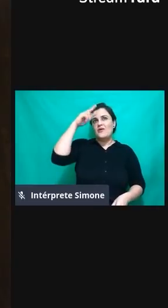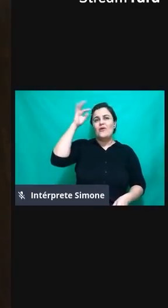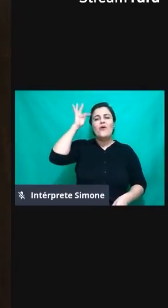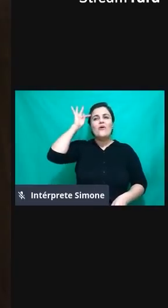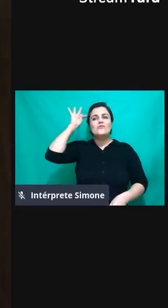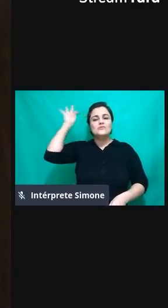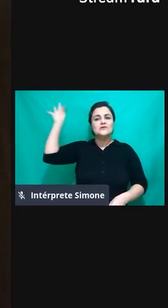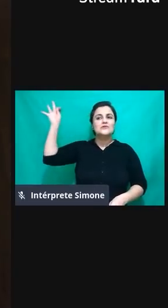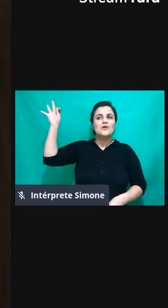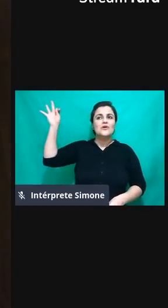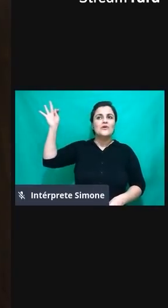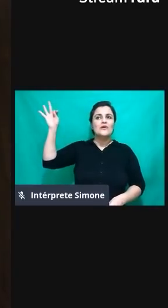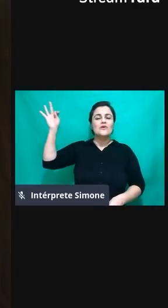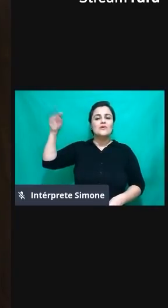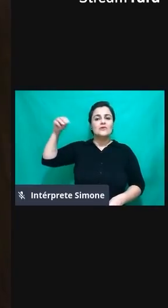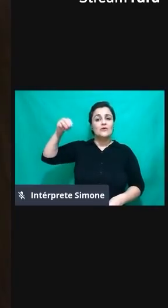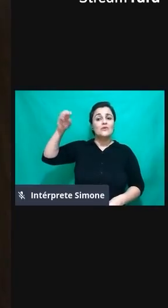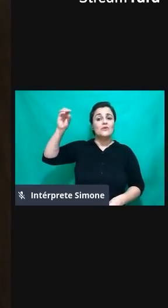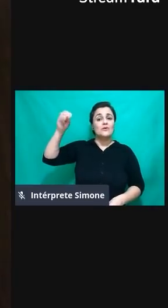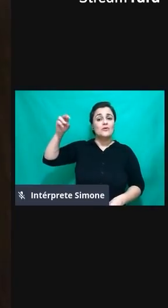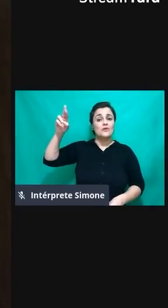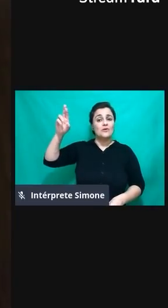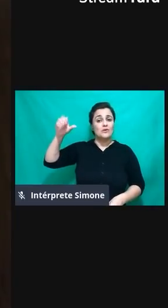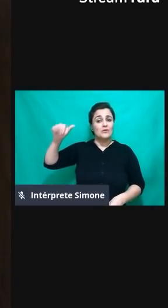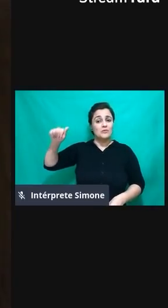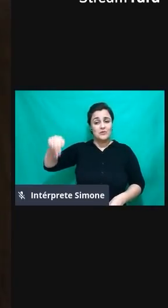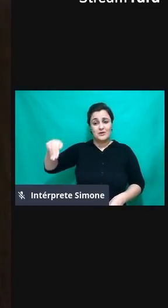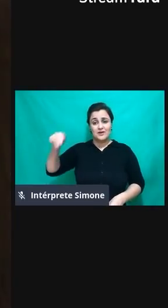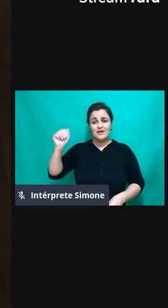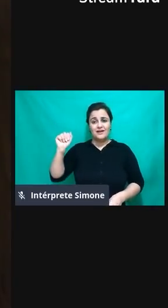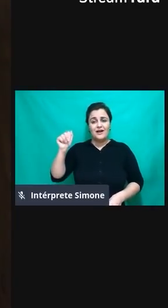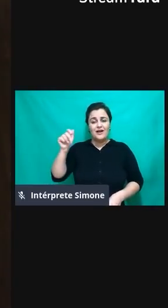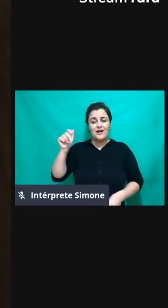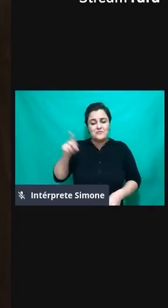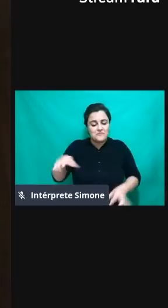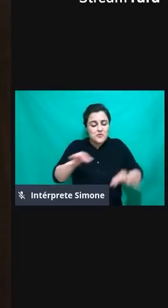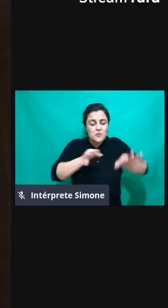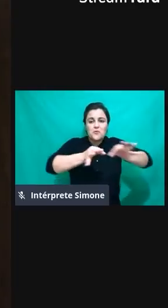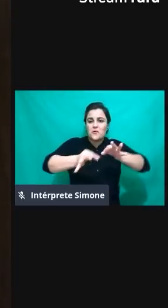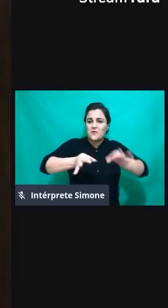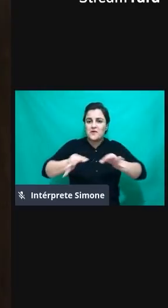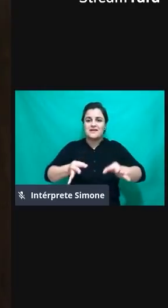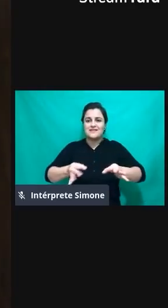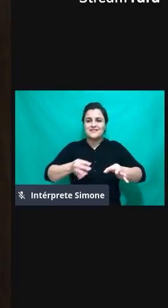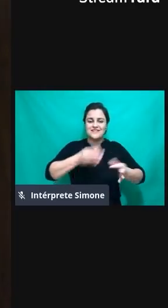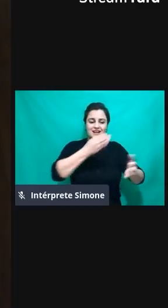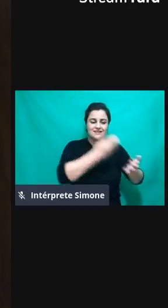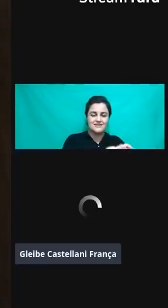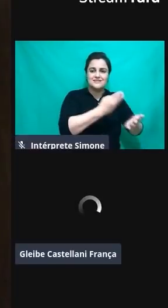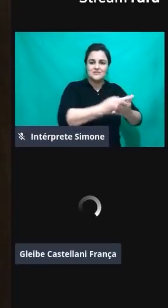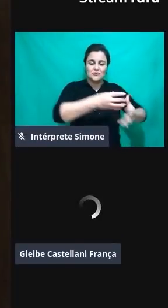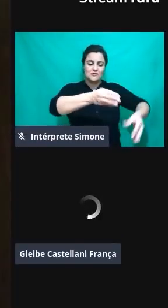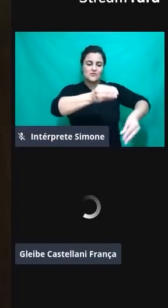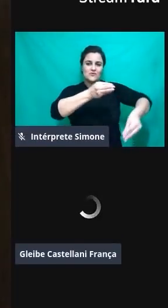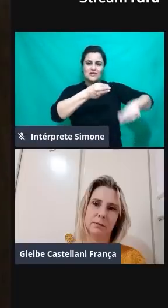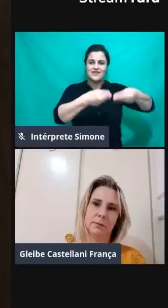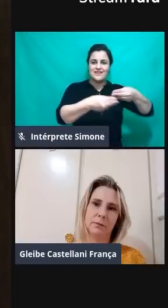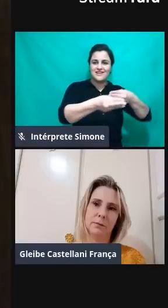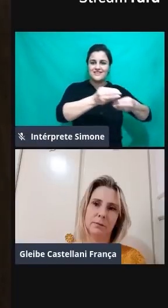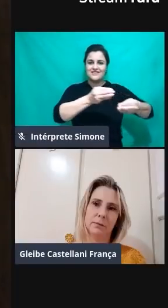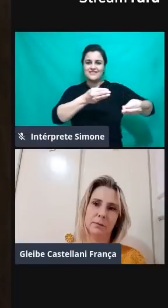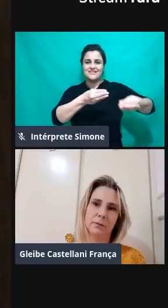flexível, tem que ser híbrido, digital, ativo e diversificado. Não vai ser